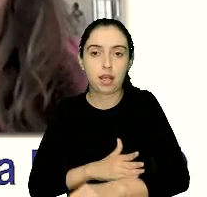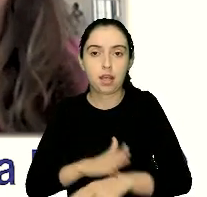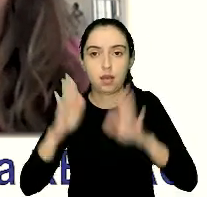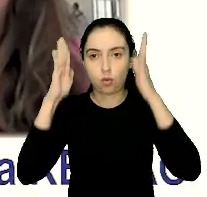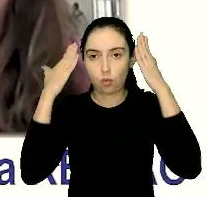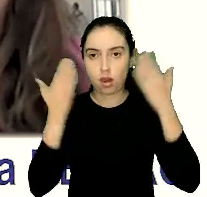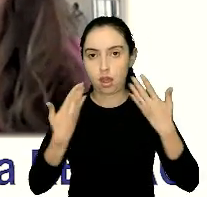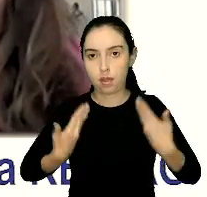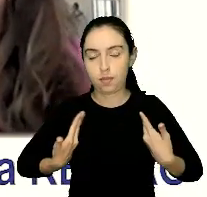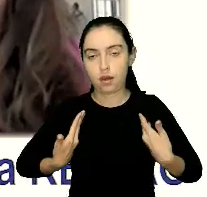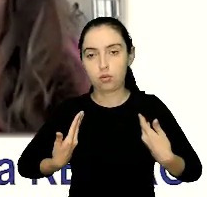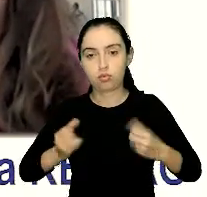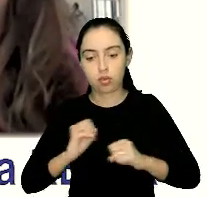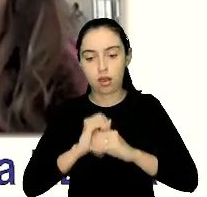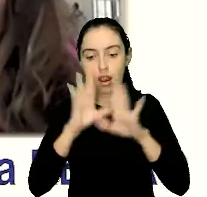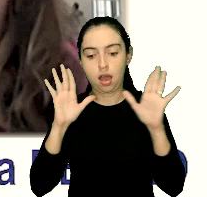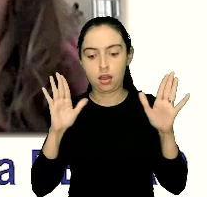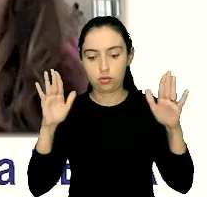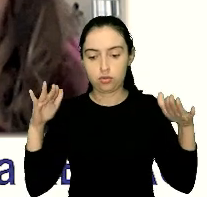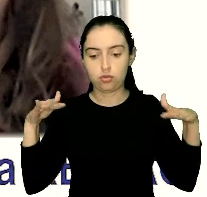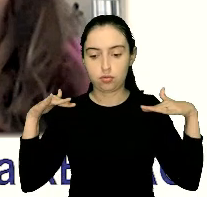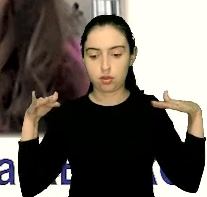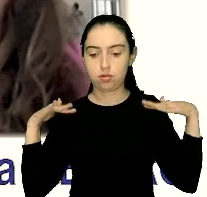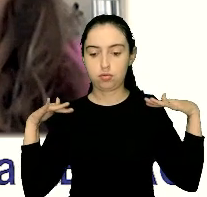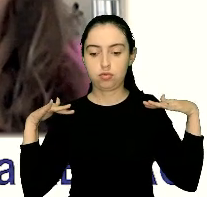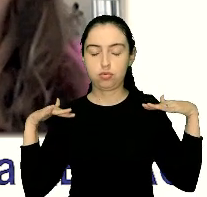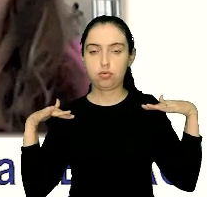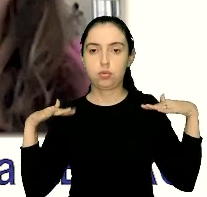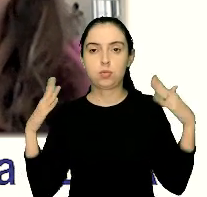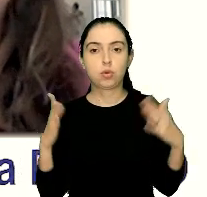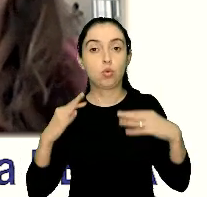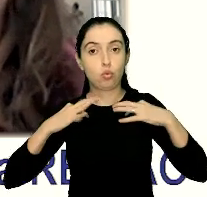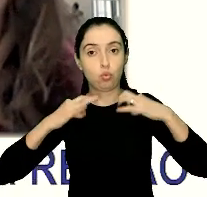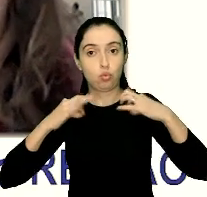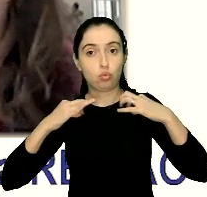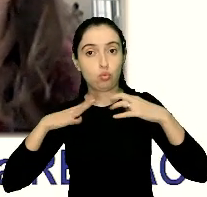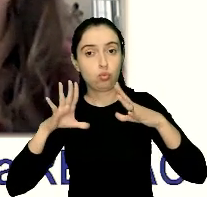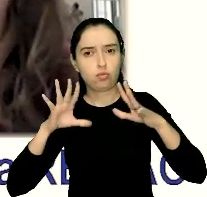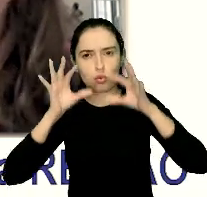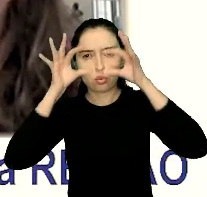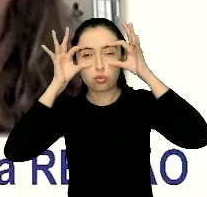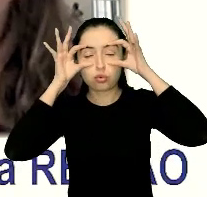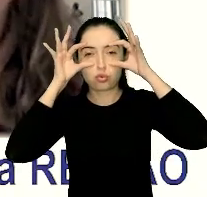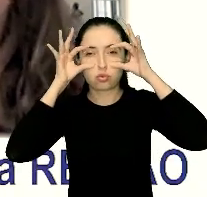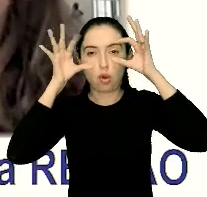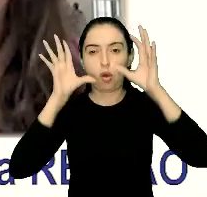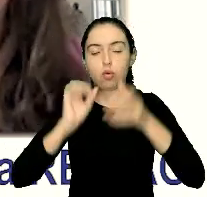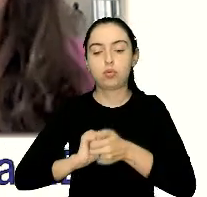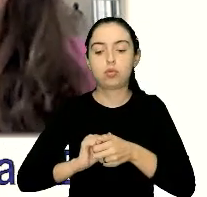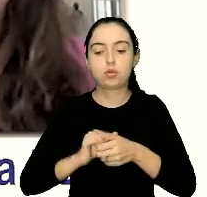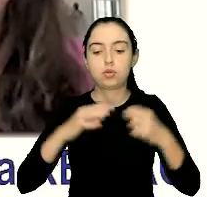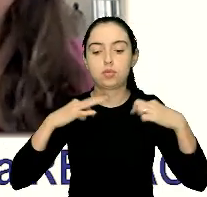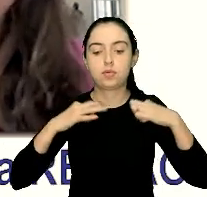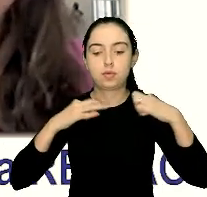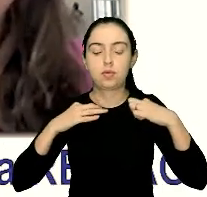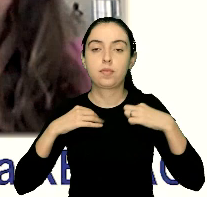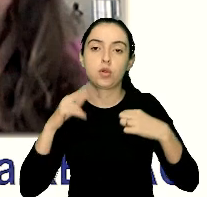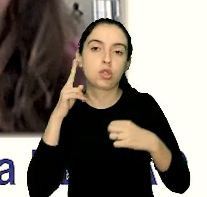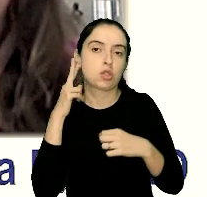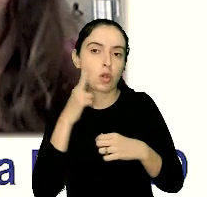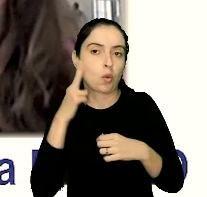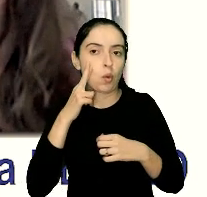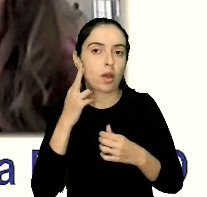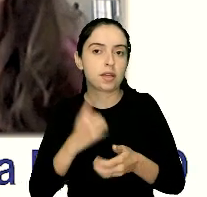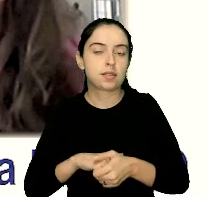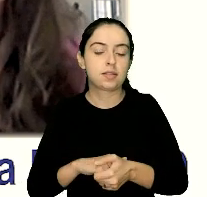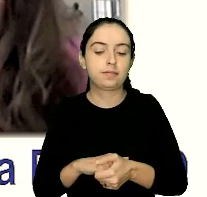ombros, eu estou usando um óculos de aro preto e eu estou vestindo uma blusa rosa. Ao fundo da minha imagem